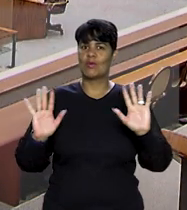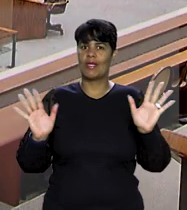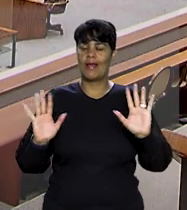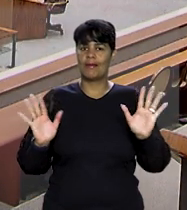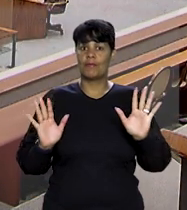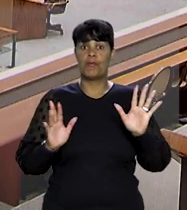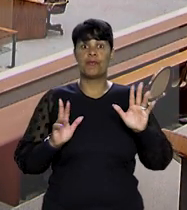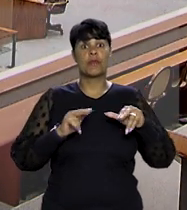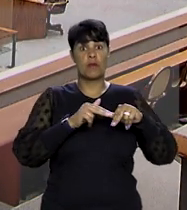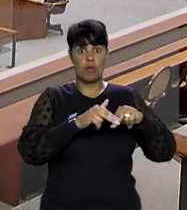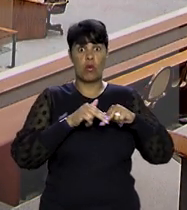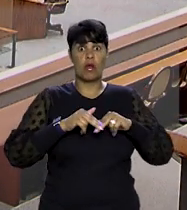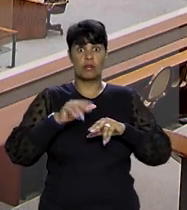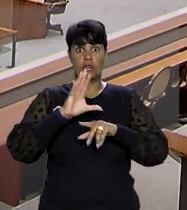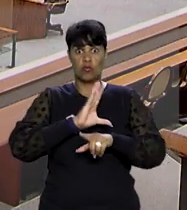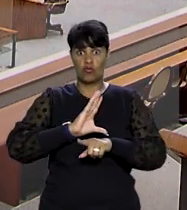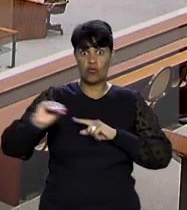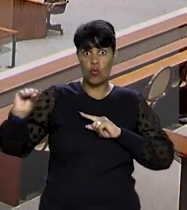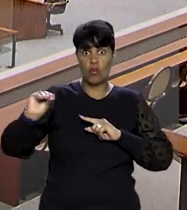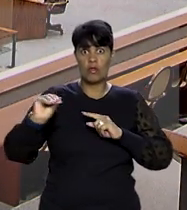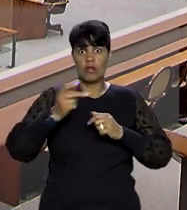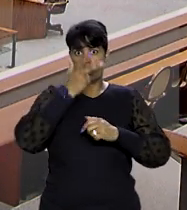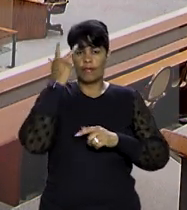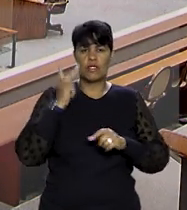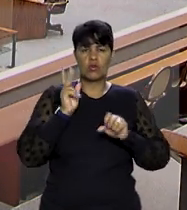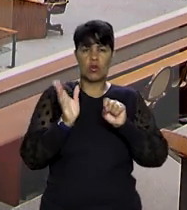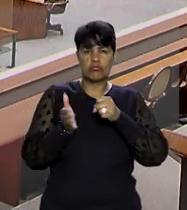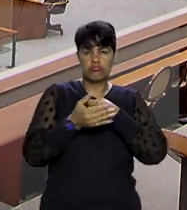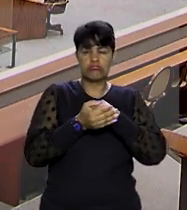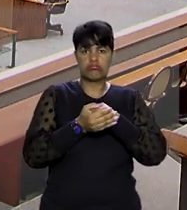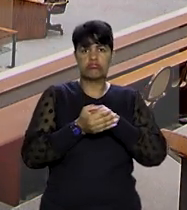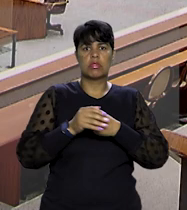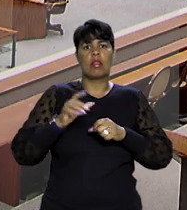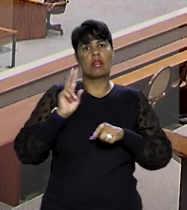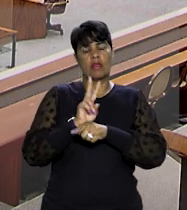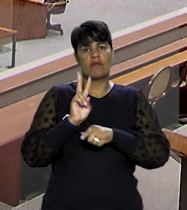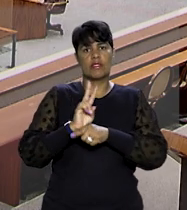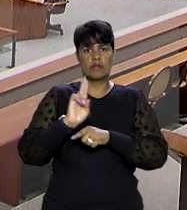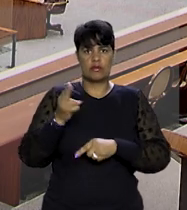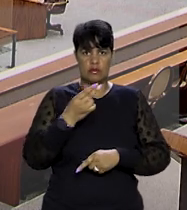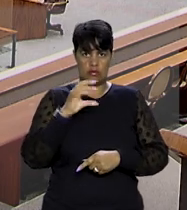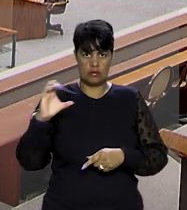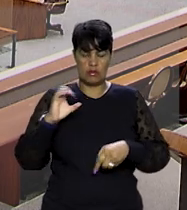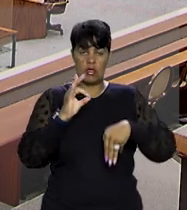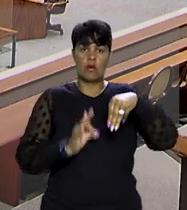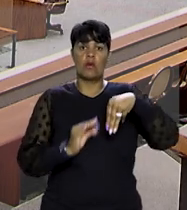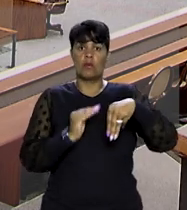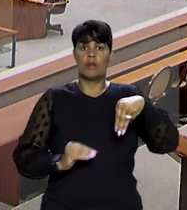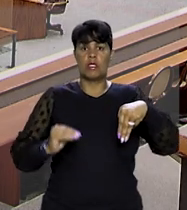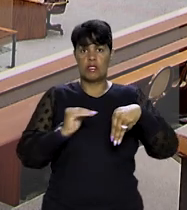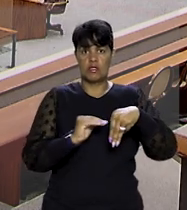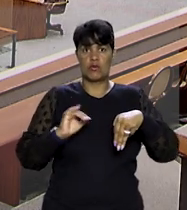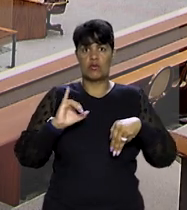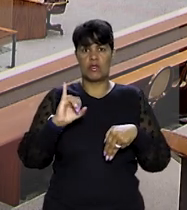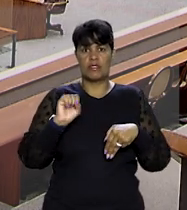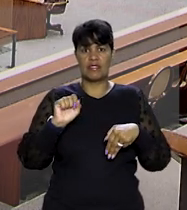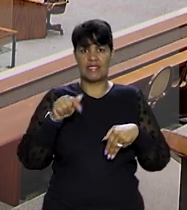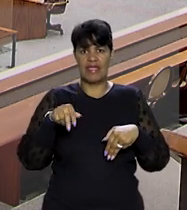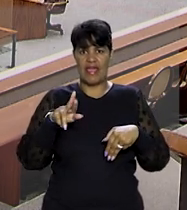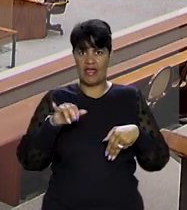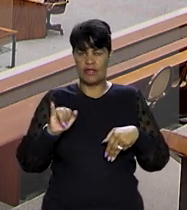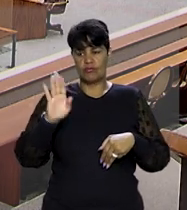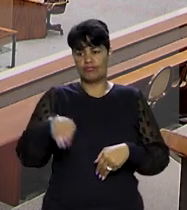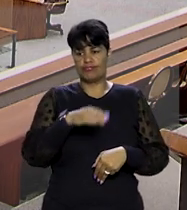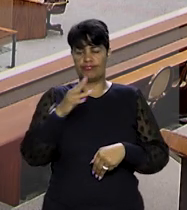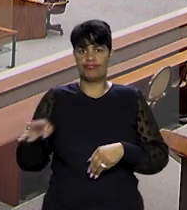Olá! Em razão de fuga ocultada por defesa em pedido de habeas corpus, o ministro Rogério Schietti Cruz revogou decisão que havia